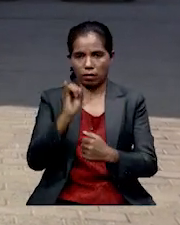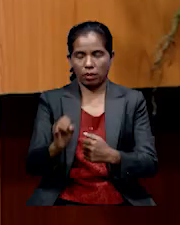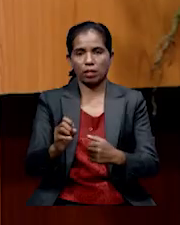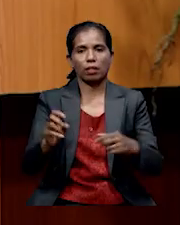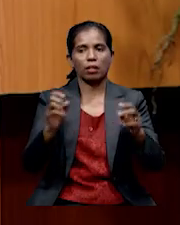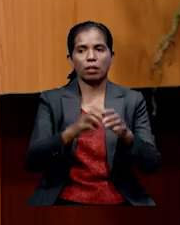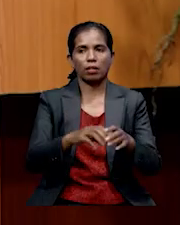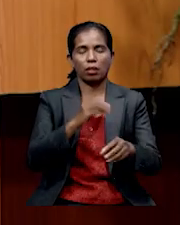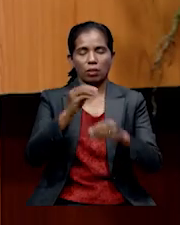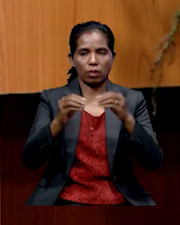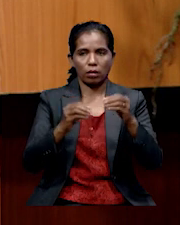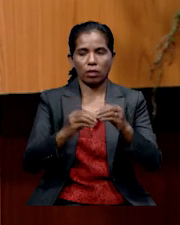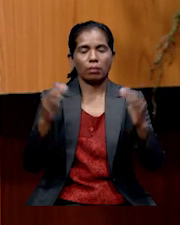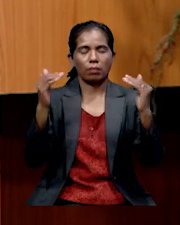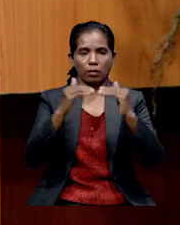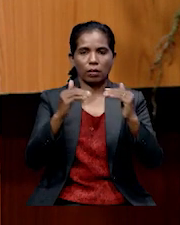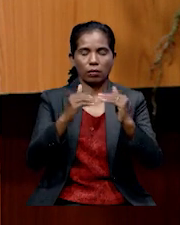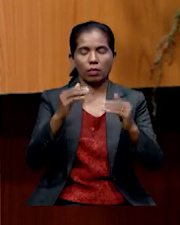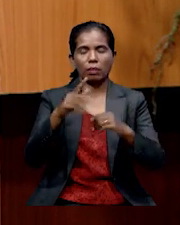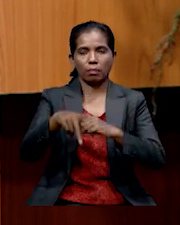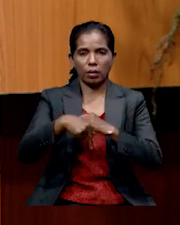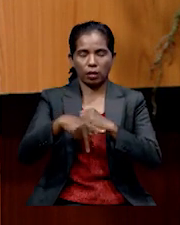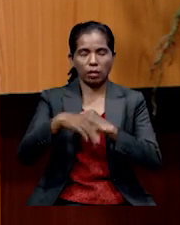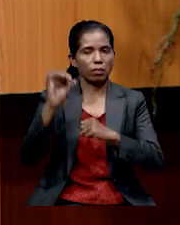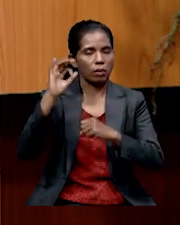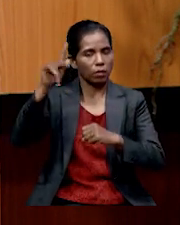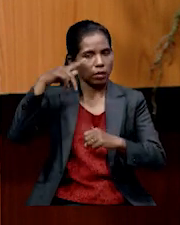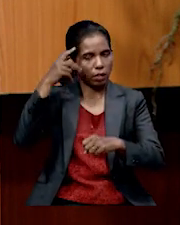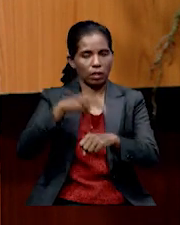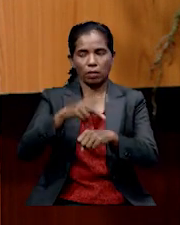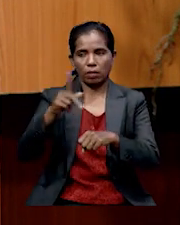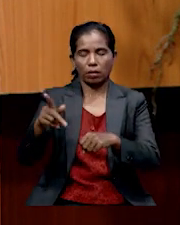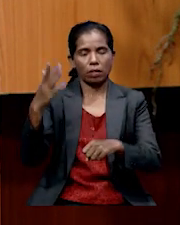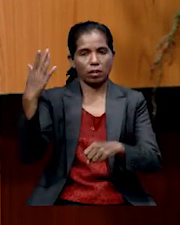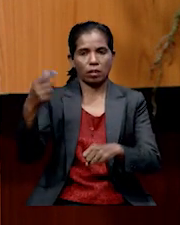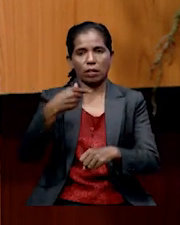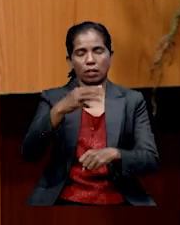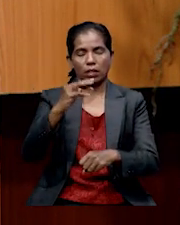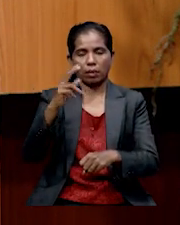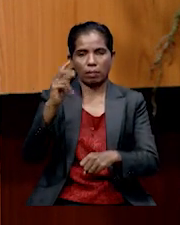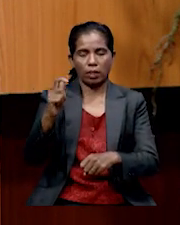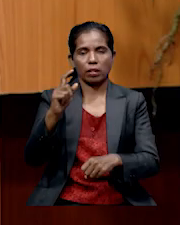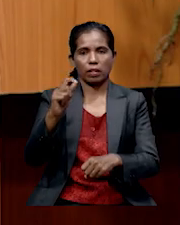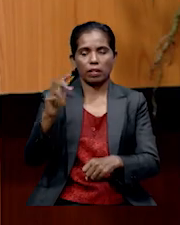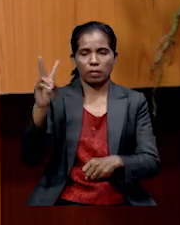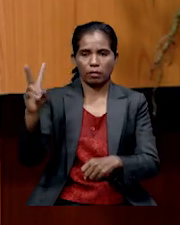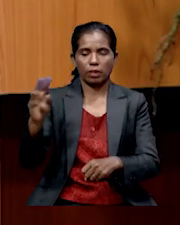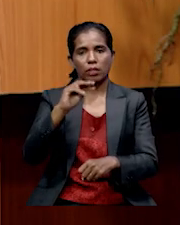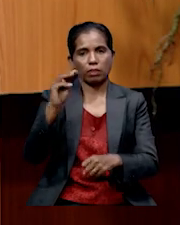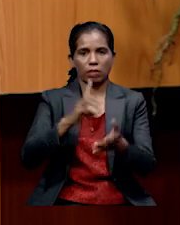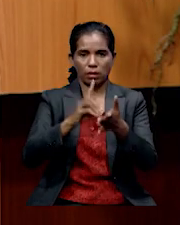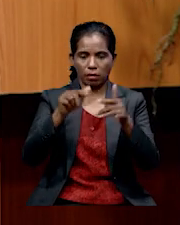tema Impacto do Congresso Fretilin para a Política Nacional Timor-Leste e Estúdio 2, ZMTV Bebora Dili, segunda semana,